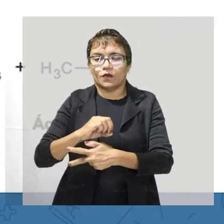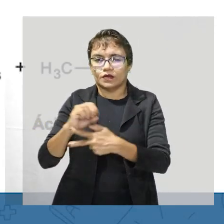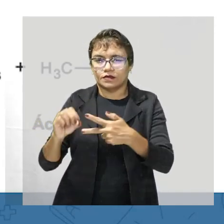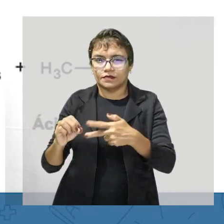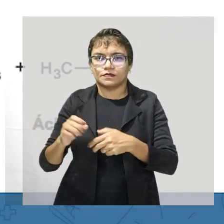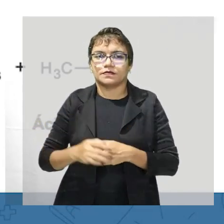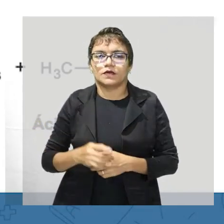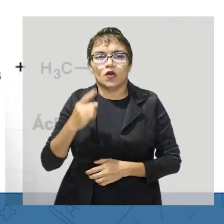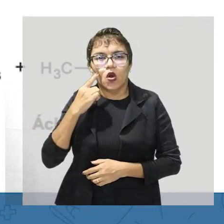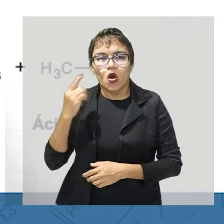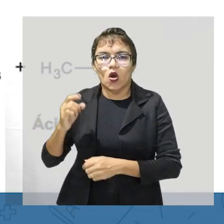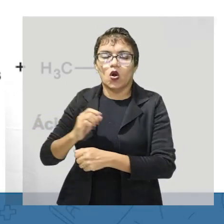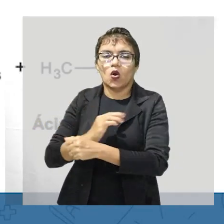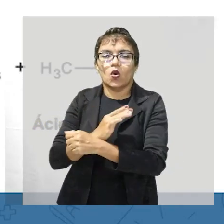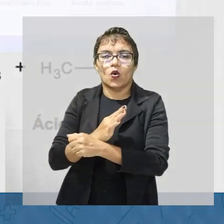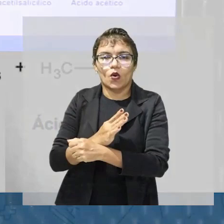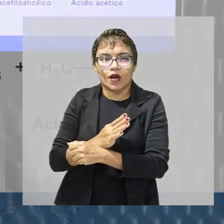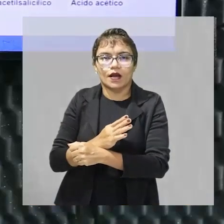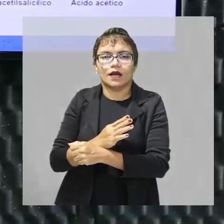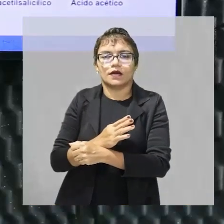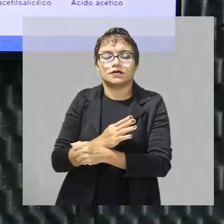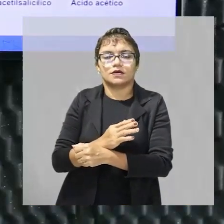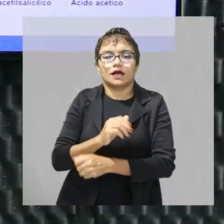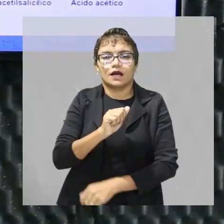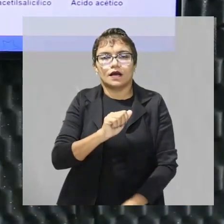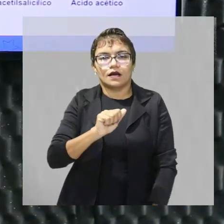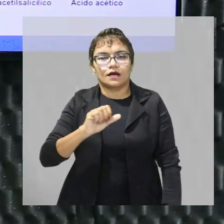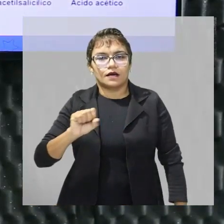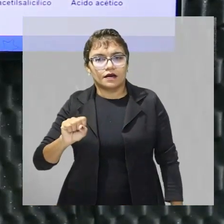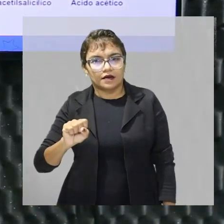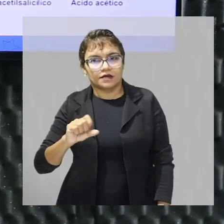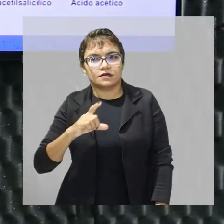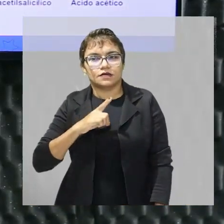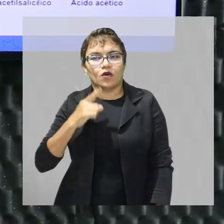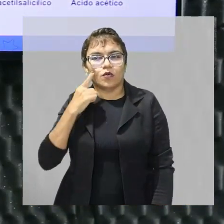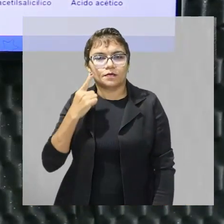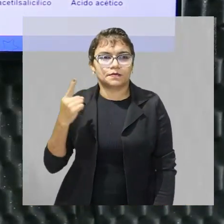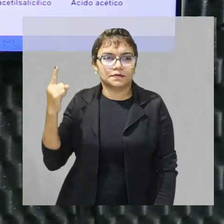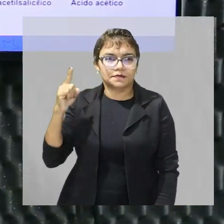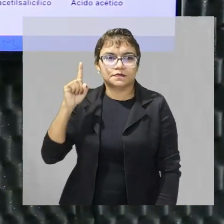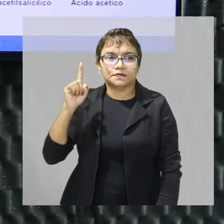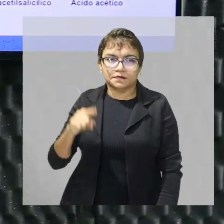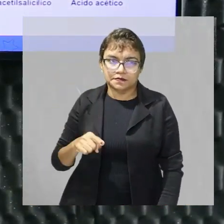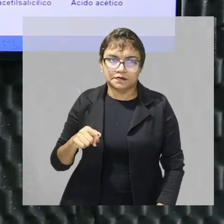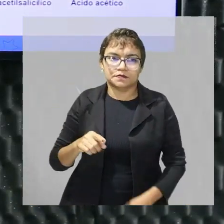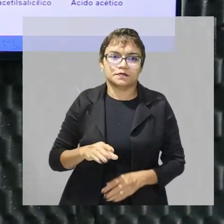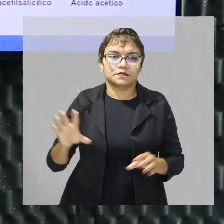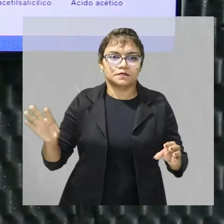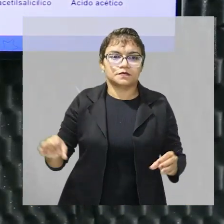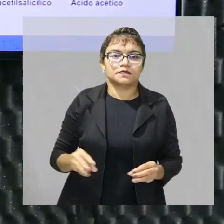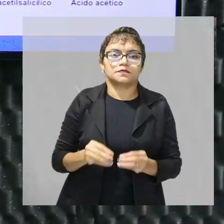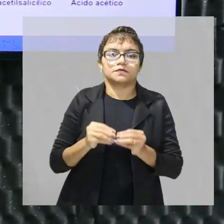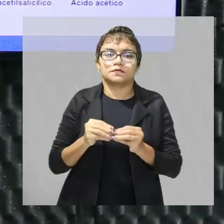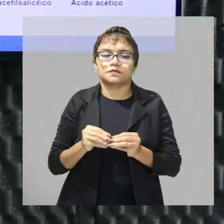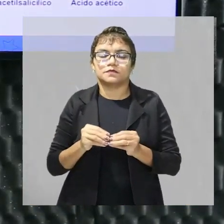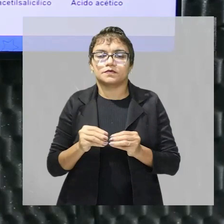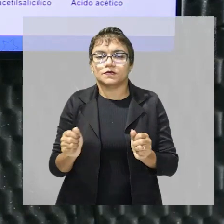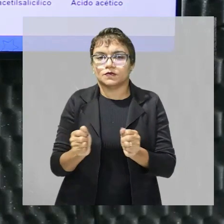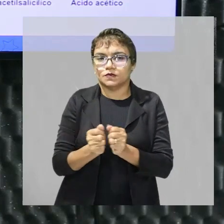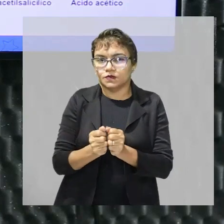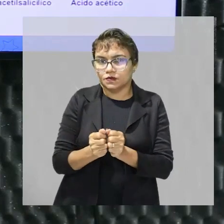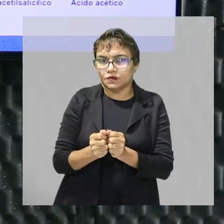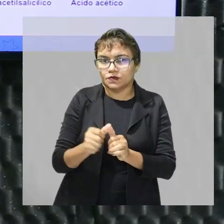AS, cuja massa molar é igual a 180 gramas por mol, é sintetizado a partir da reação do